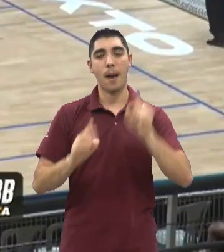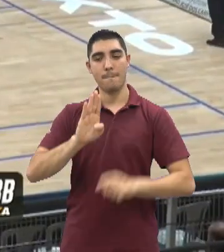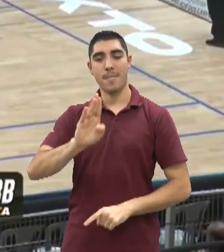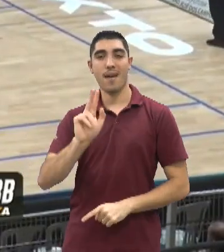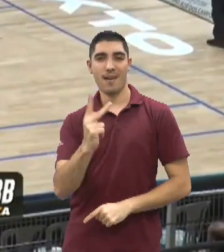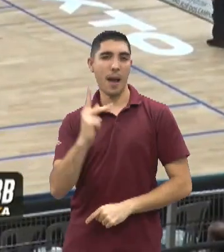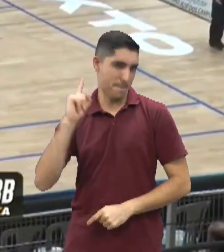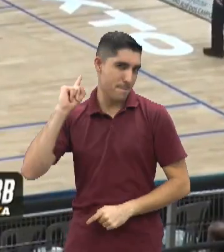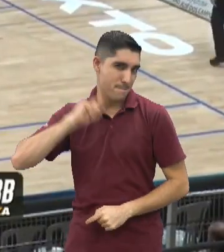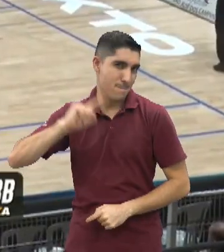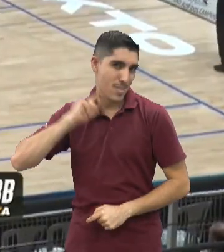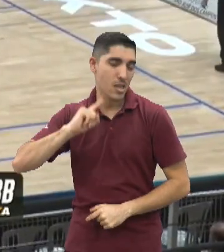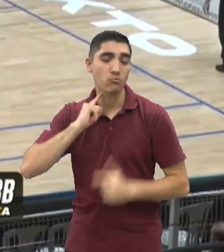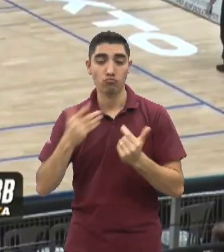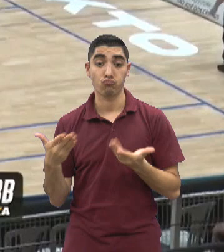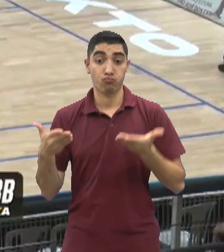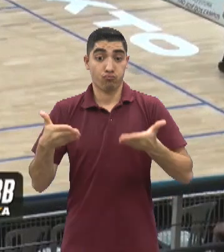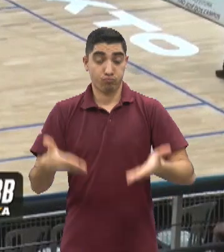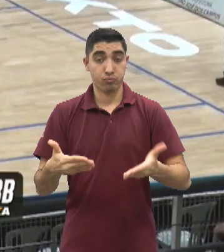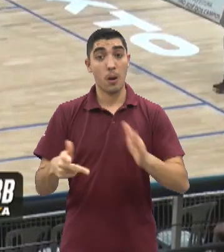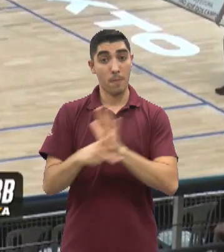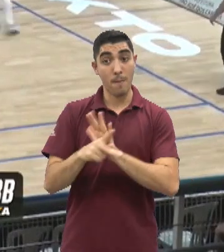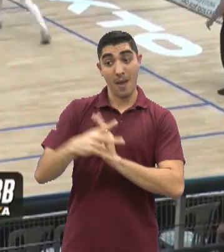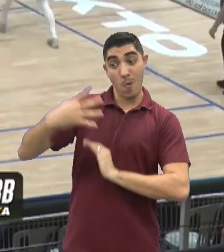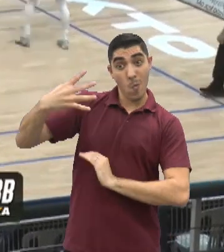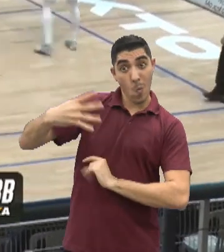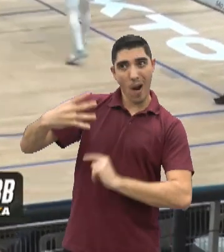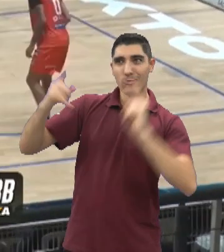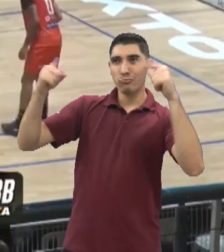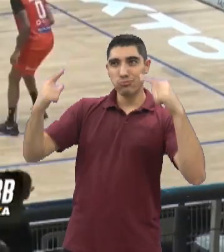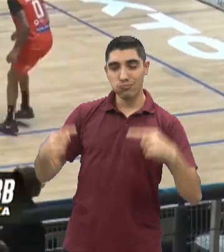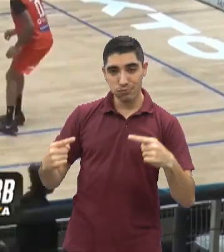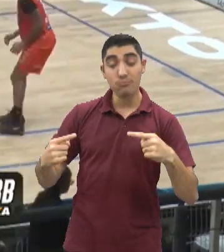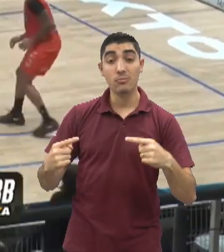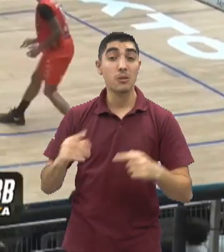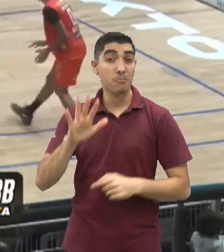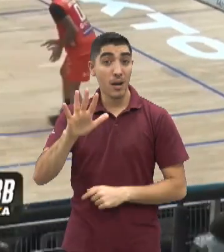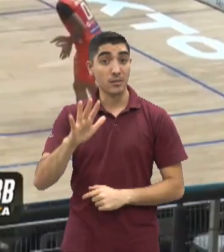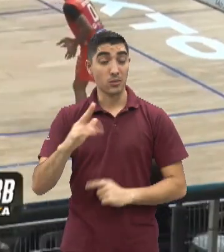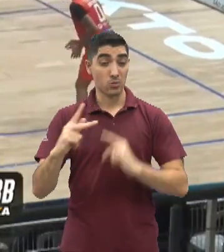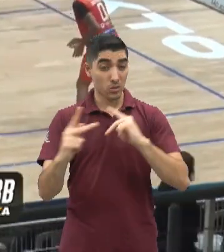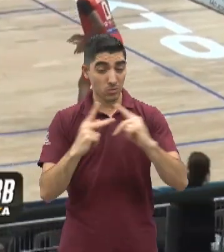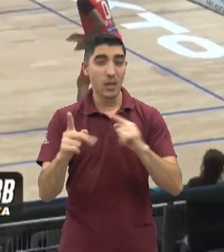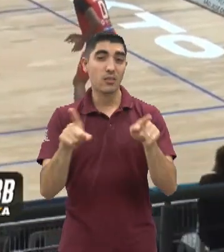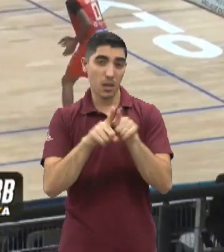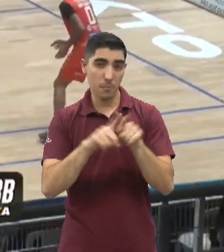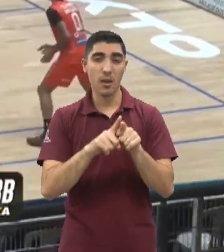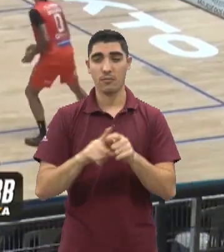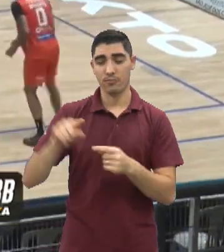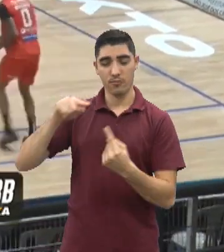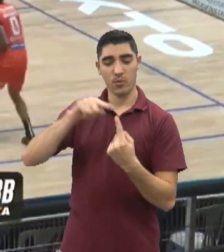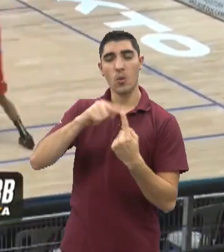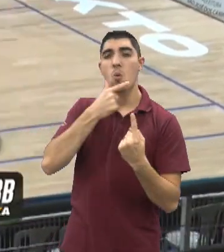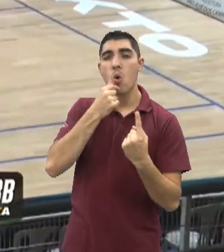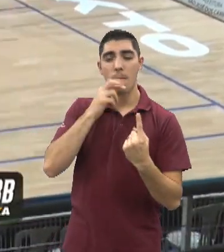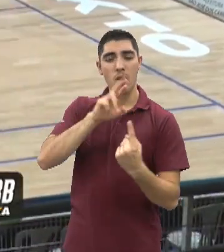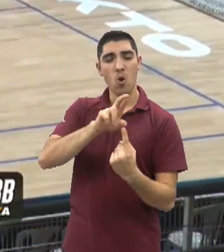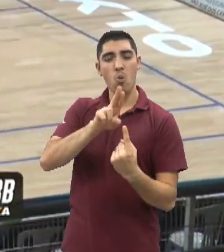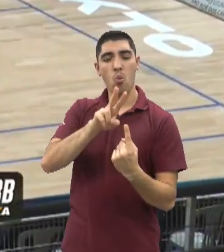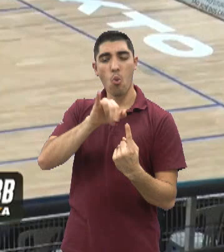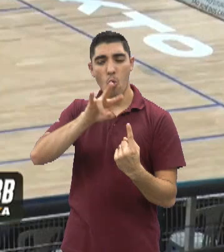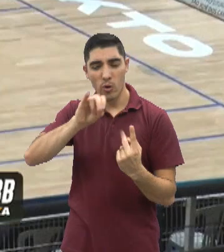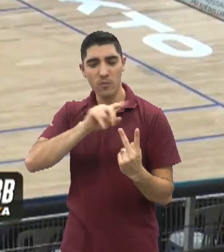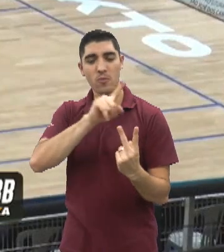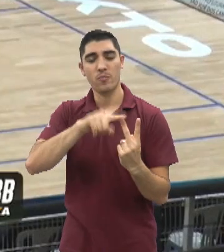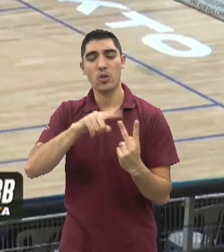Minas pela 4ª rodada do NBB. O São José, mais uma vez, que estava desfalcado aí do armador Felipe Ruivo e também do ala venezuelano